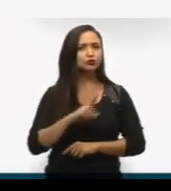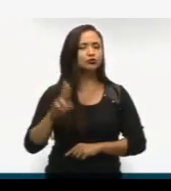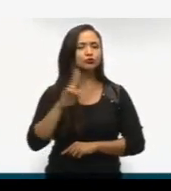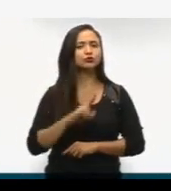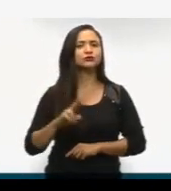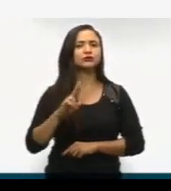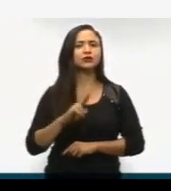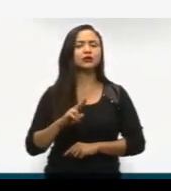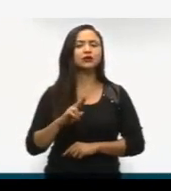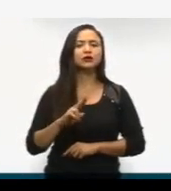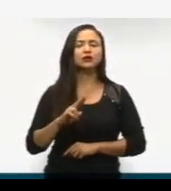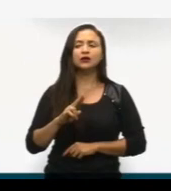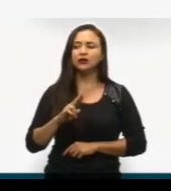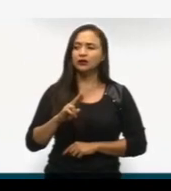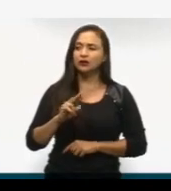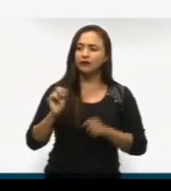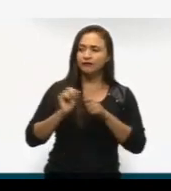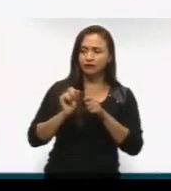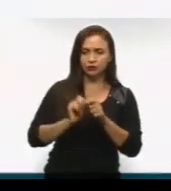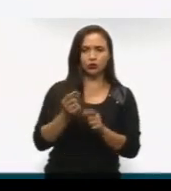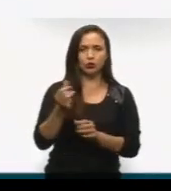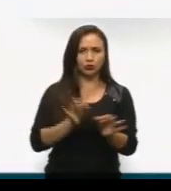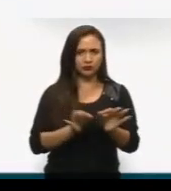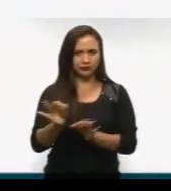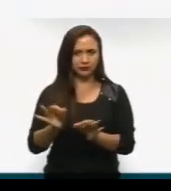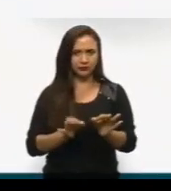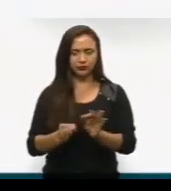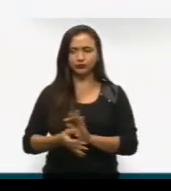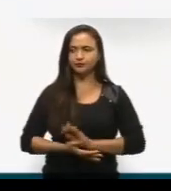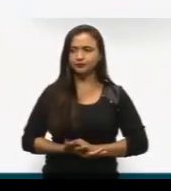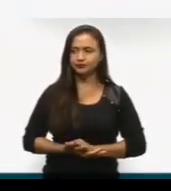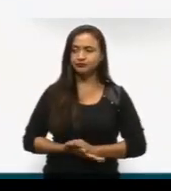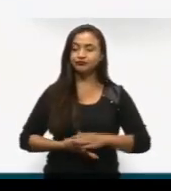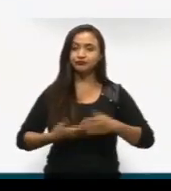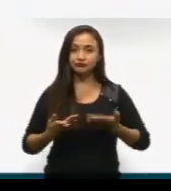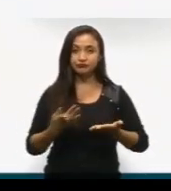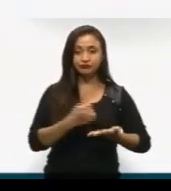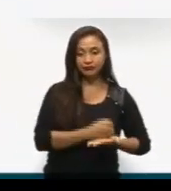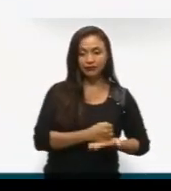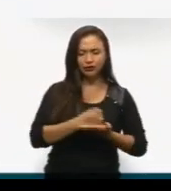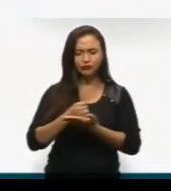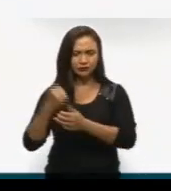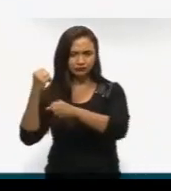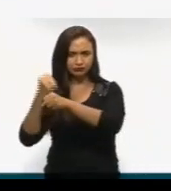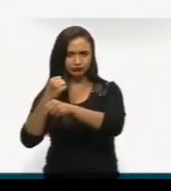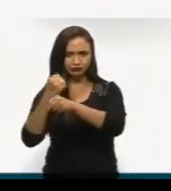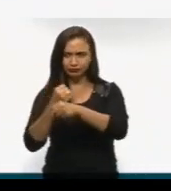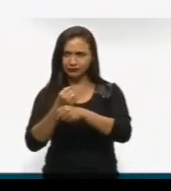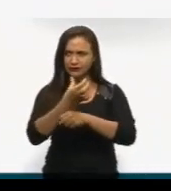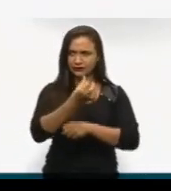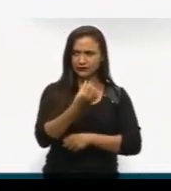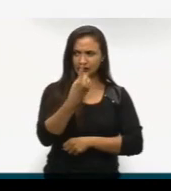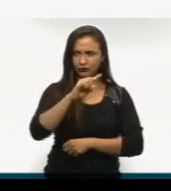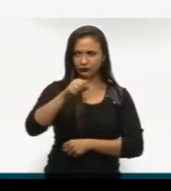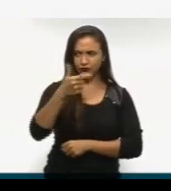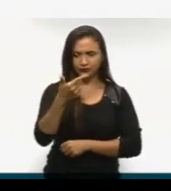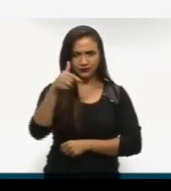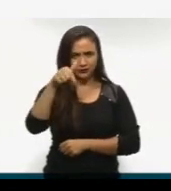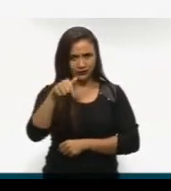para fazer o orçamento. Então, o ajudante de pedreiro, o item 6127 da